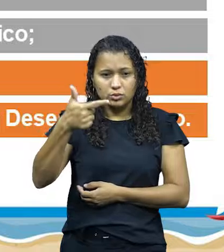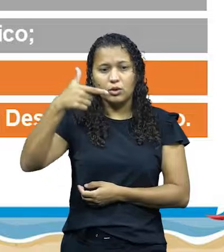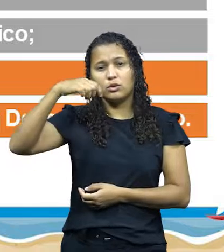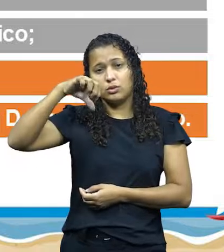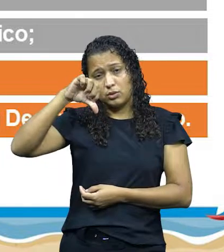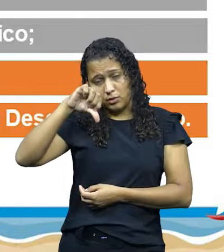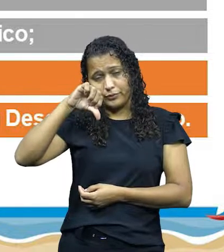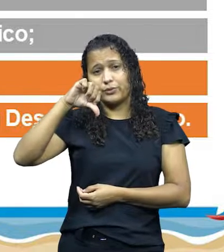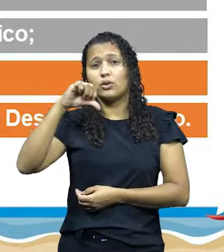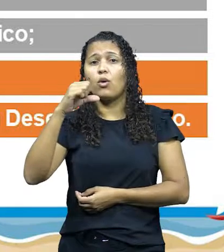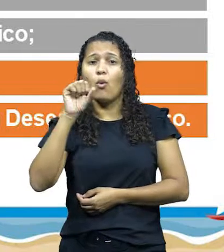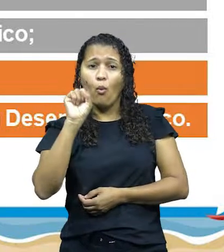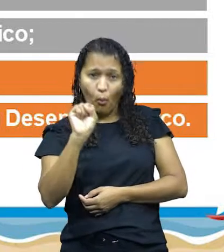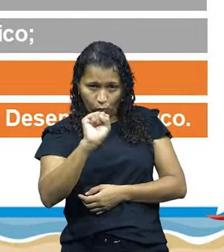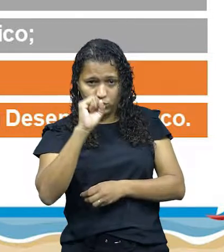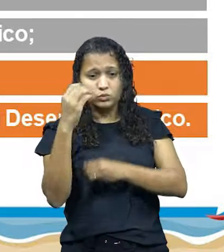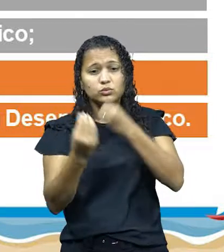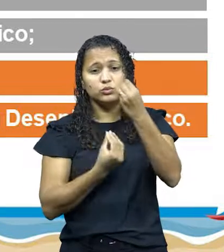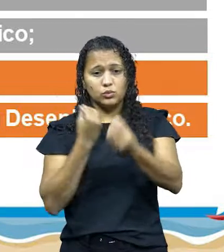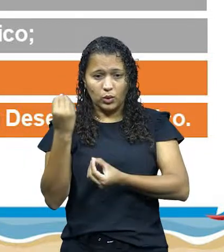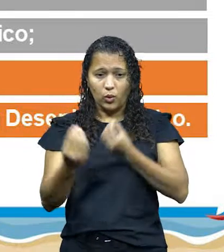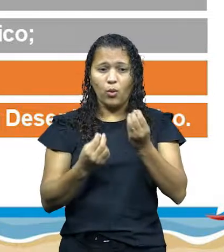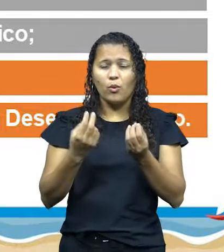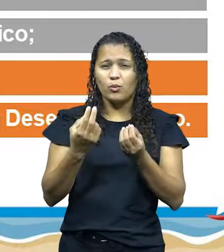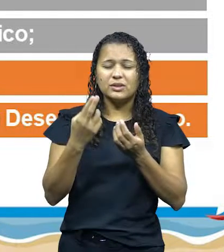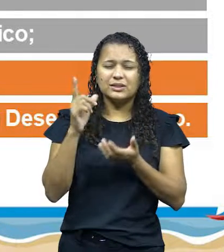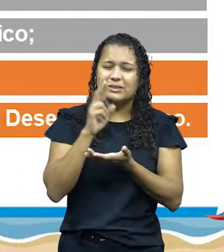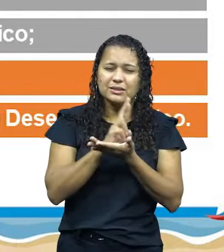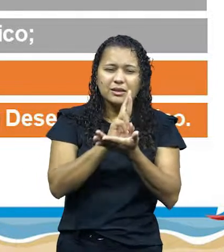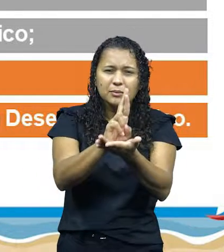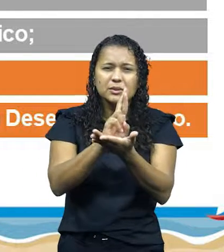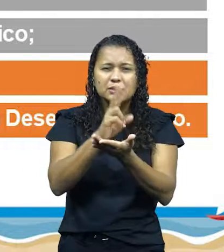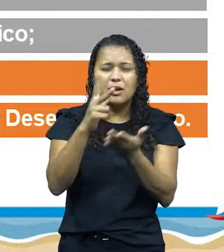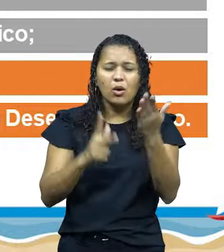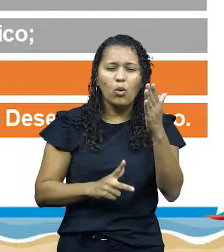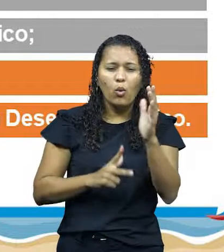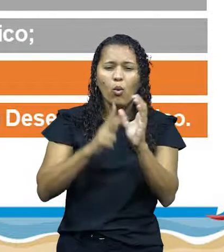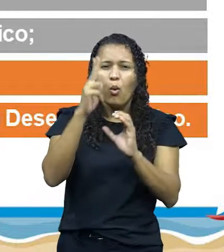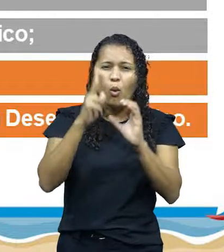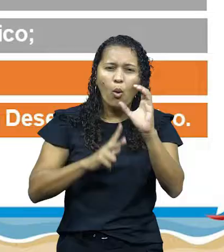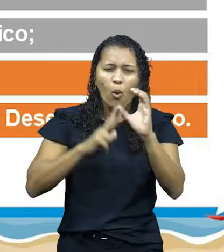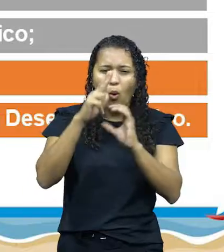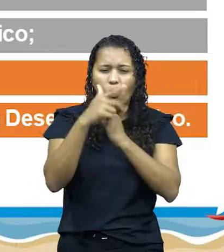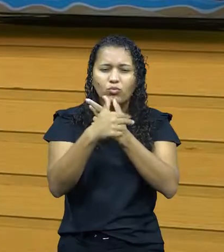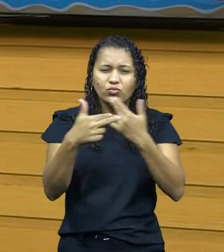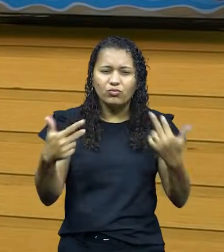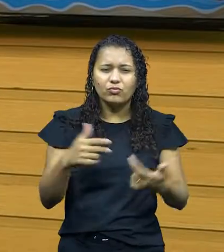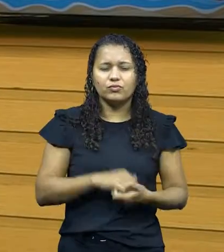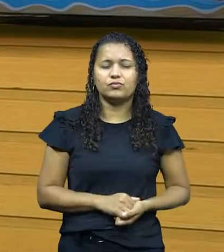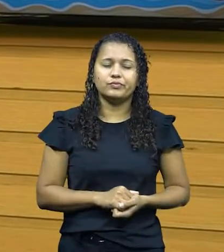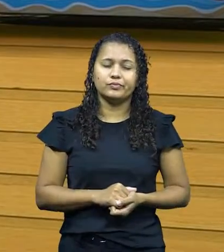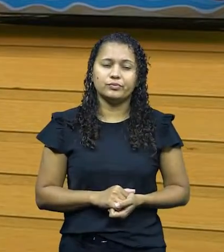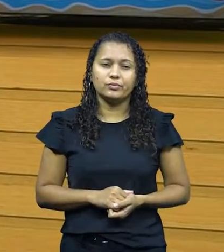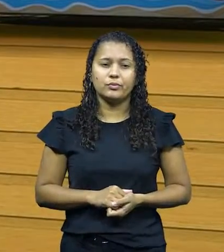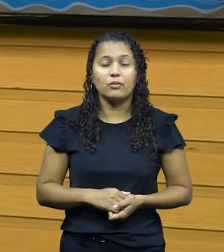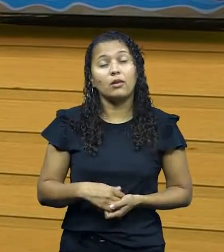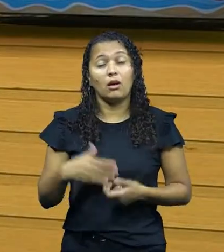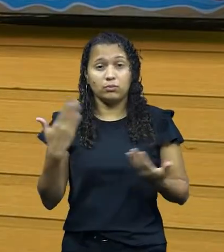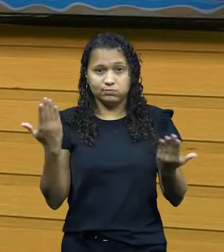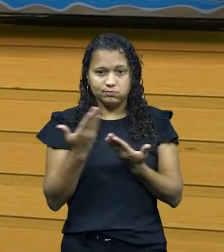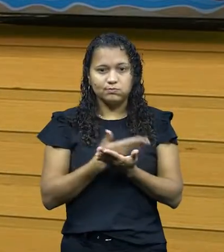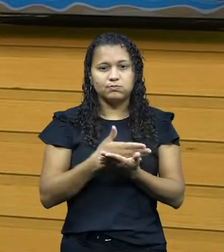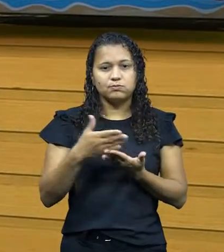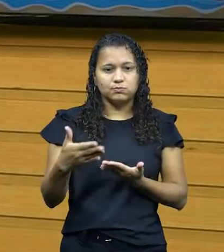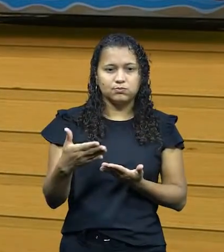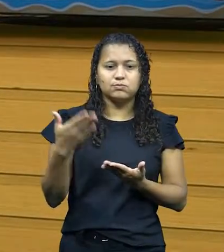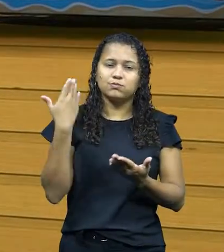12298, que fala sobre a representação de área de corte por meio de achuras em desenho técnico. Certo? Então, vamos